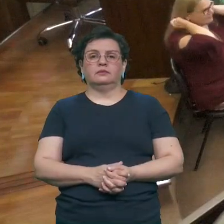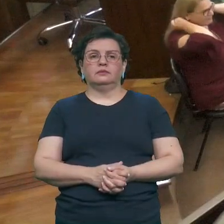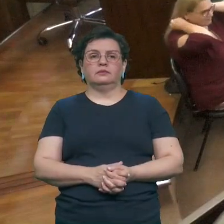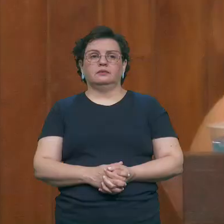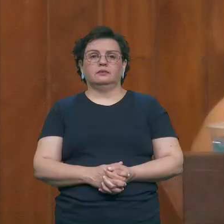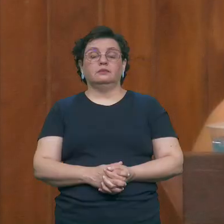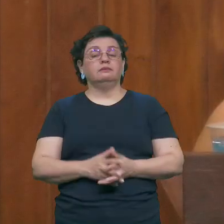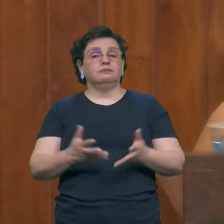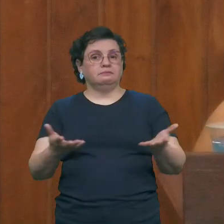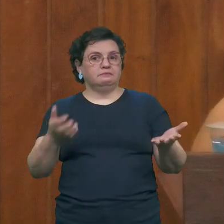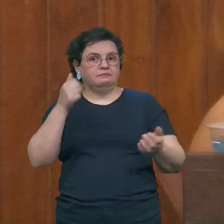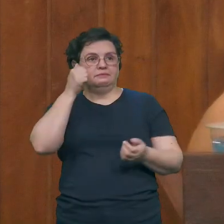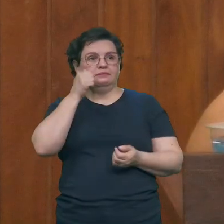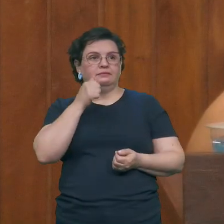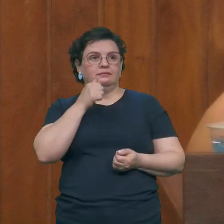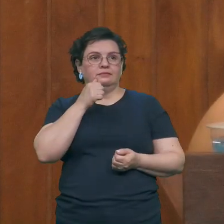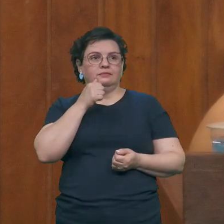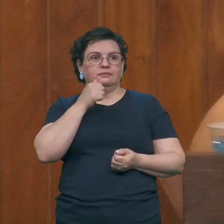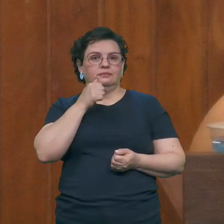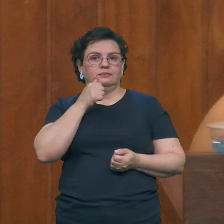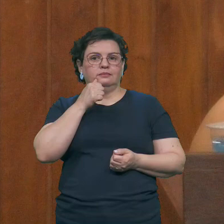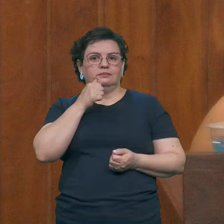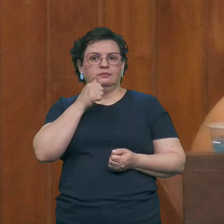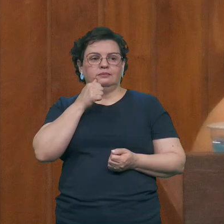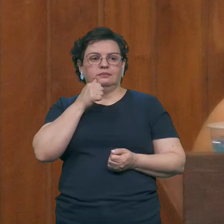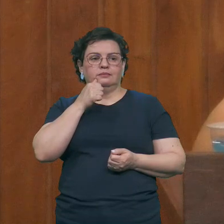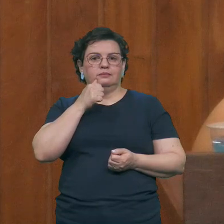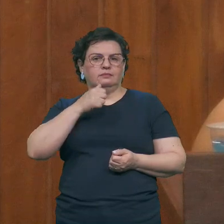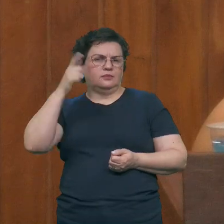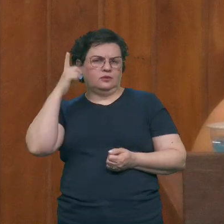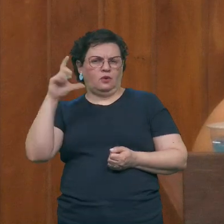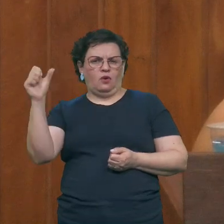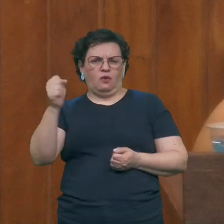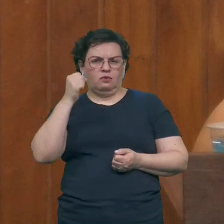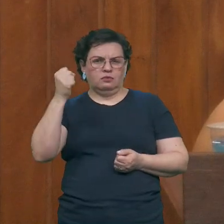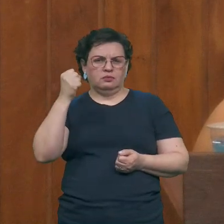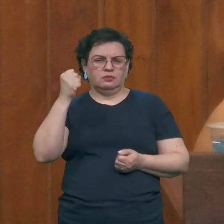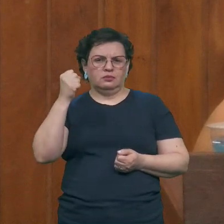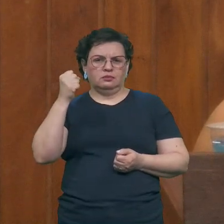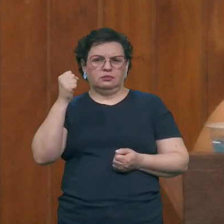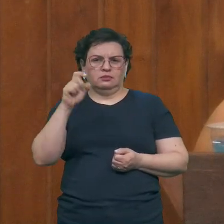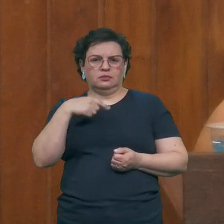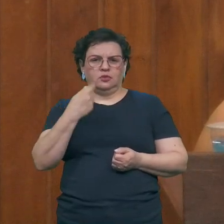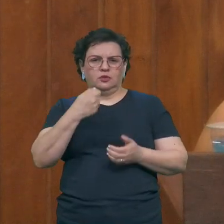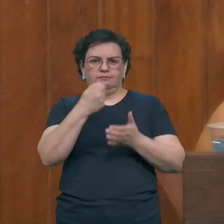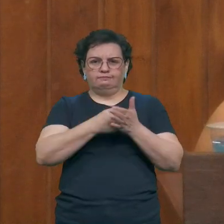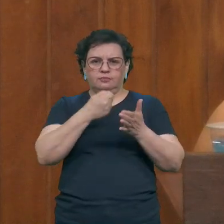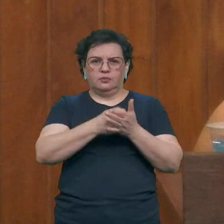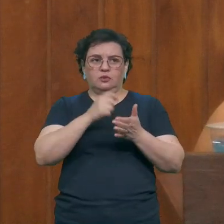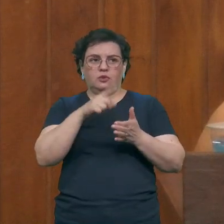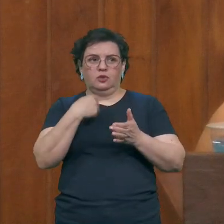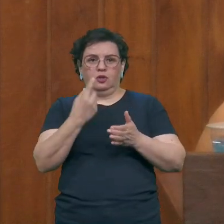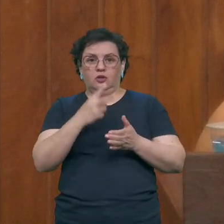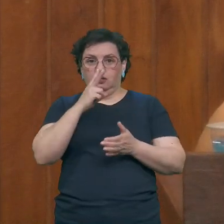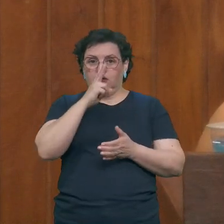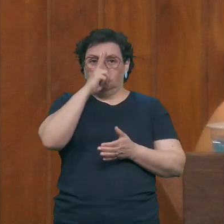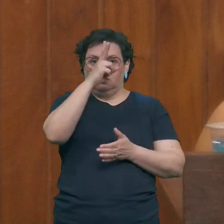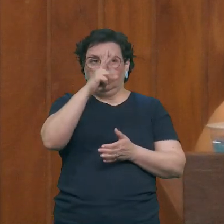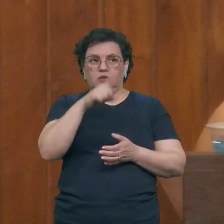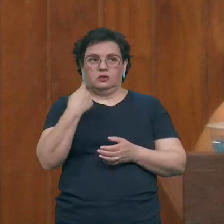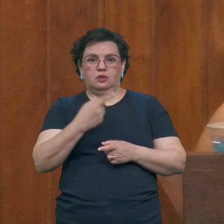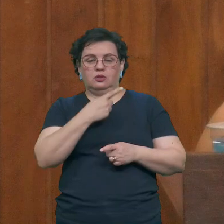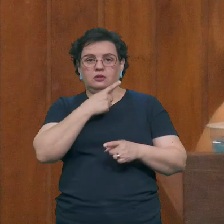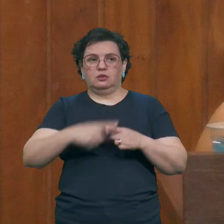Então, mulheres, vamos para cima, que nós somos guerreiras, nós somos de fibra, nós